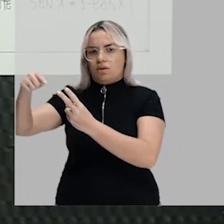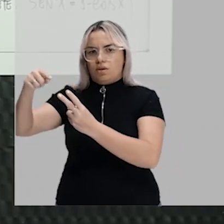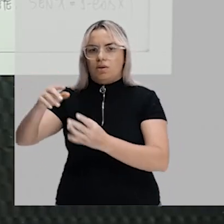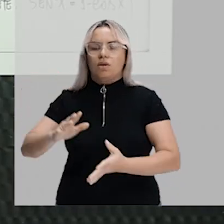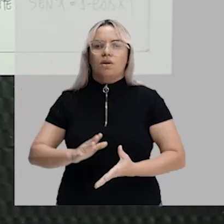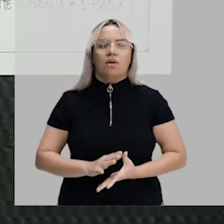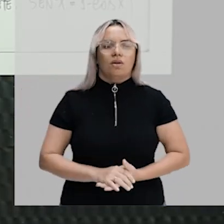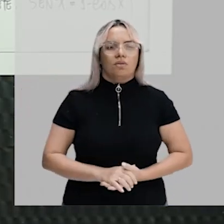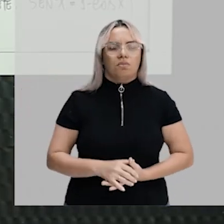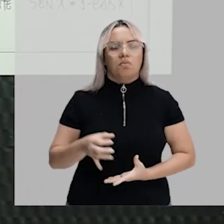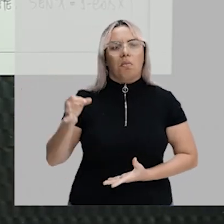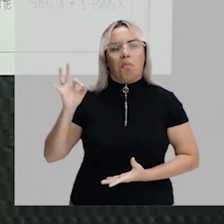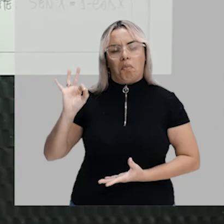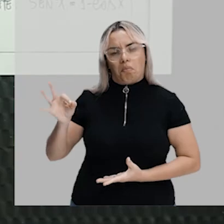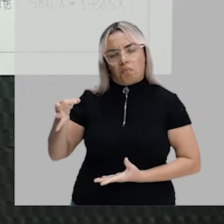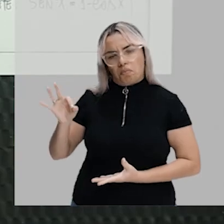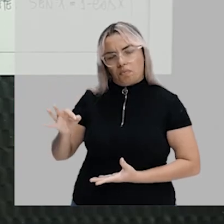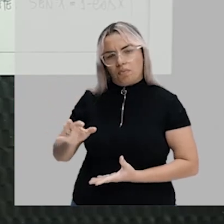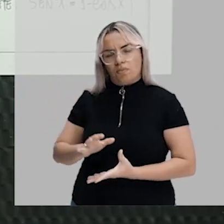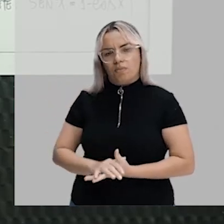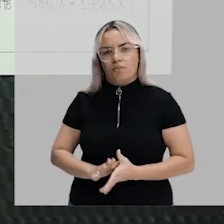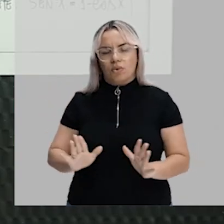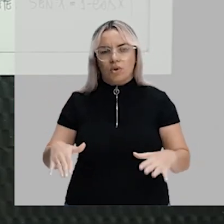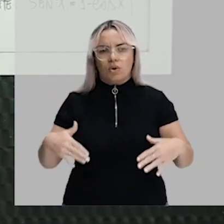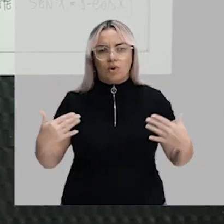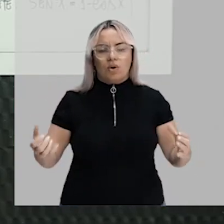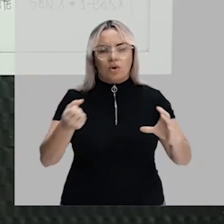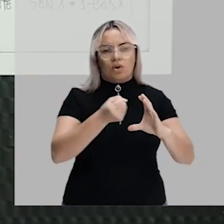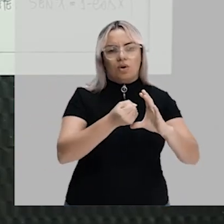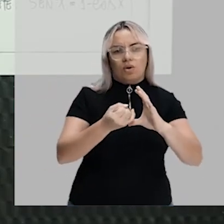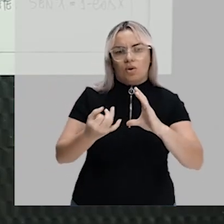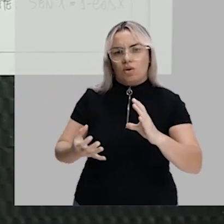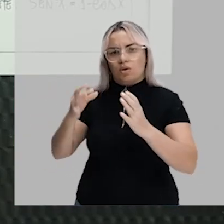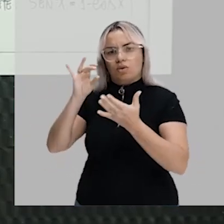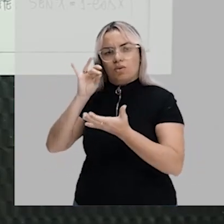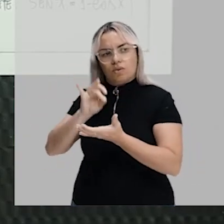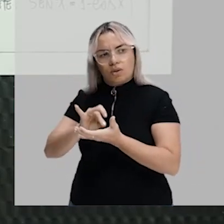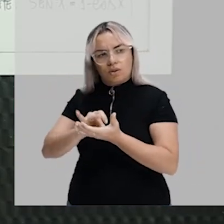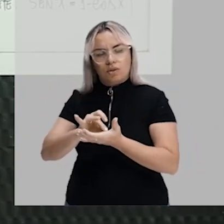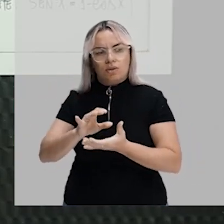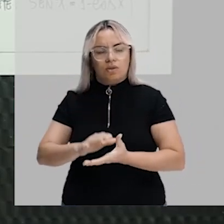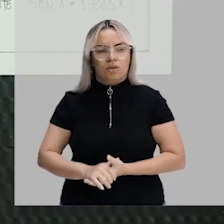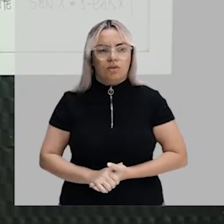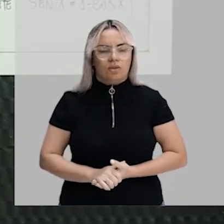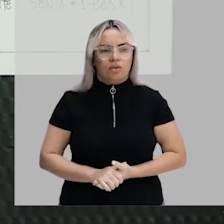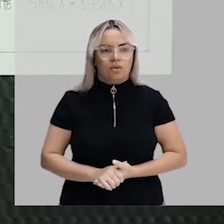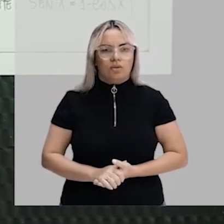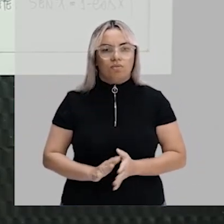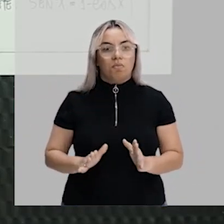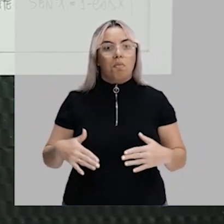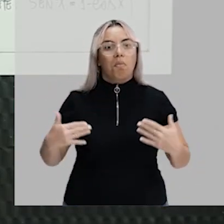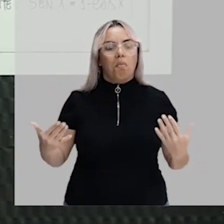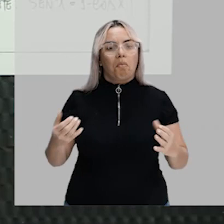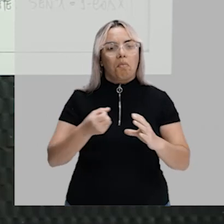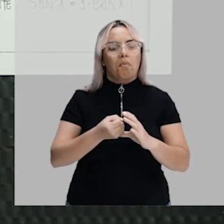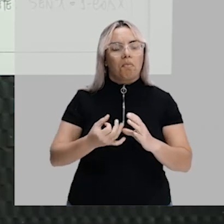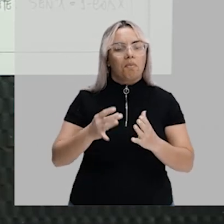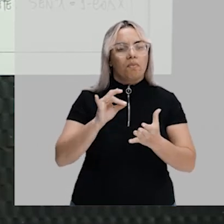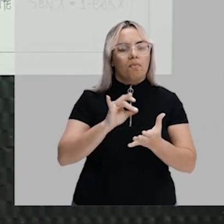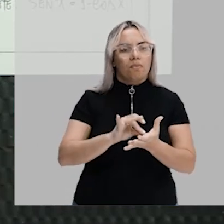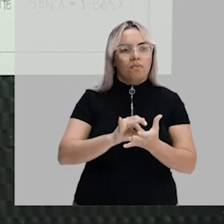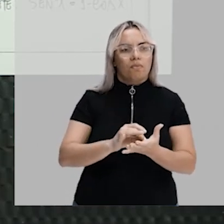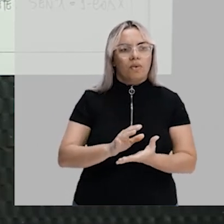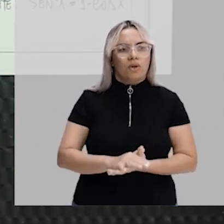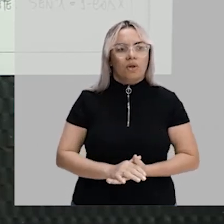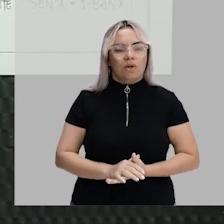k certo então qual é o conjunto verdade ou conjunto solução x